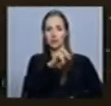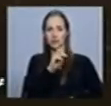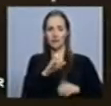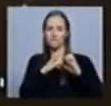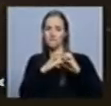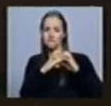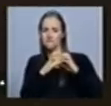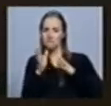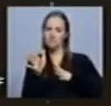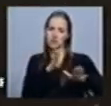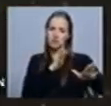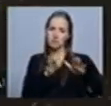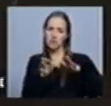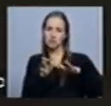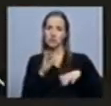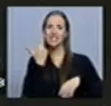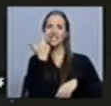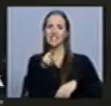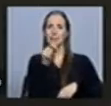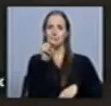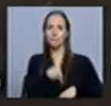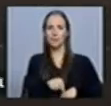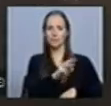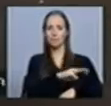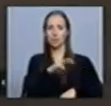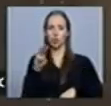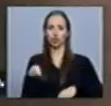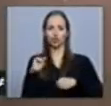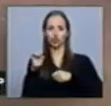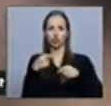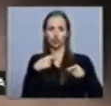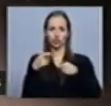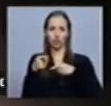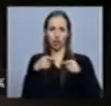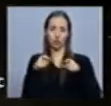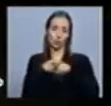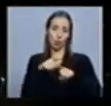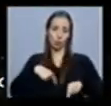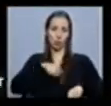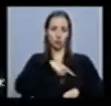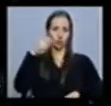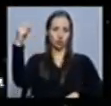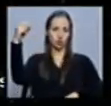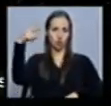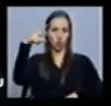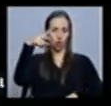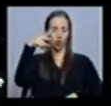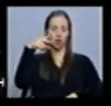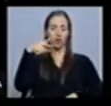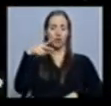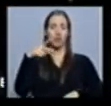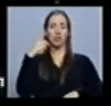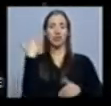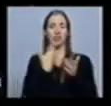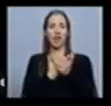estimada de cerca de 100 mil milhões de estrelas como o nosso Sol, a proporção é cerca de 10 vezes maior do